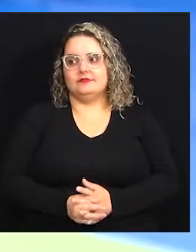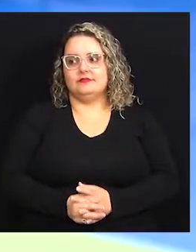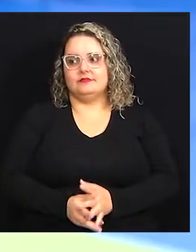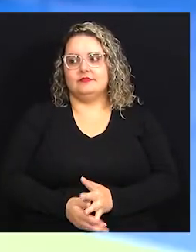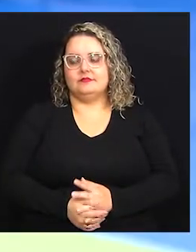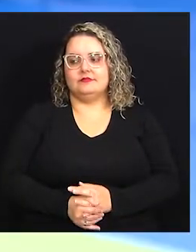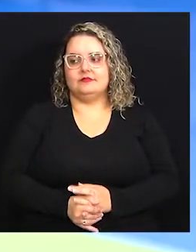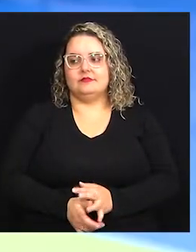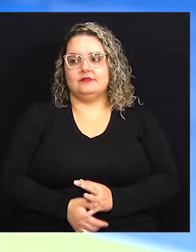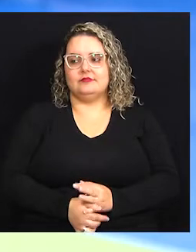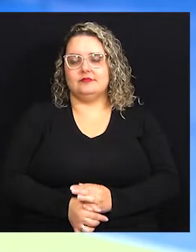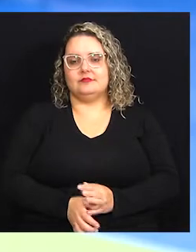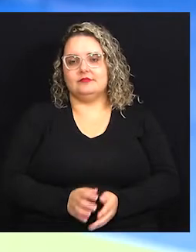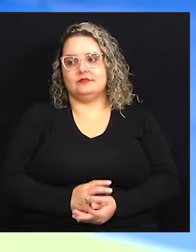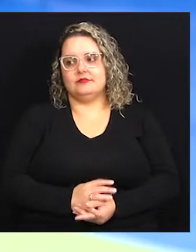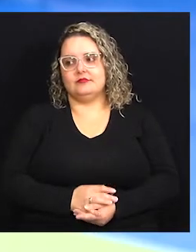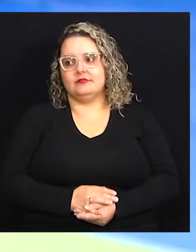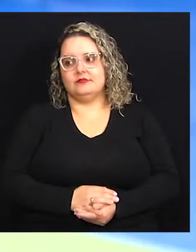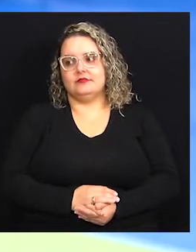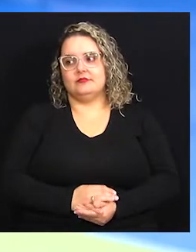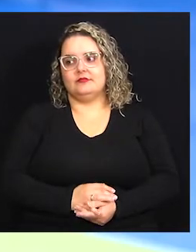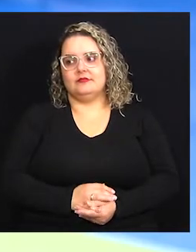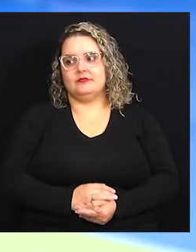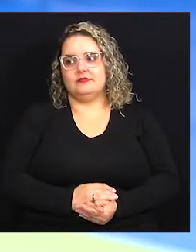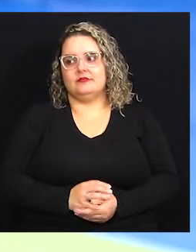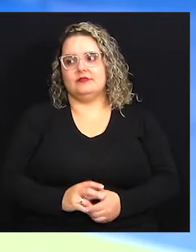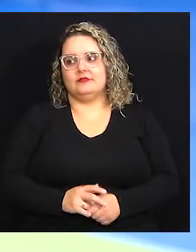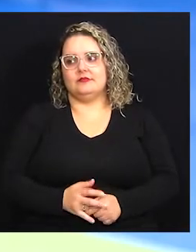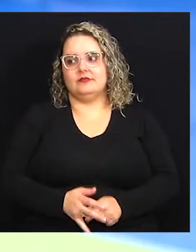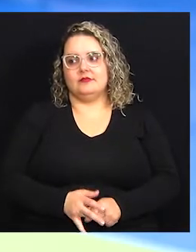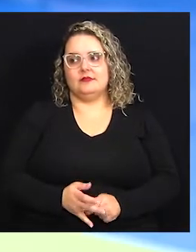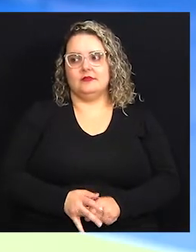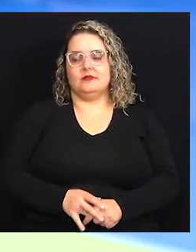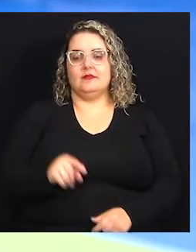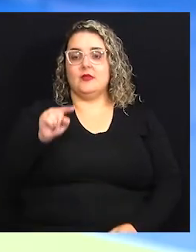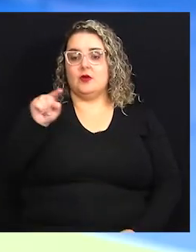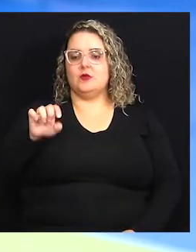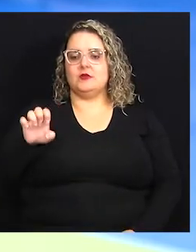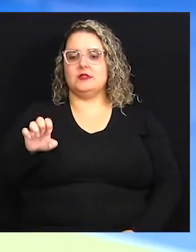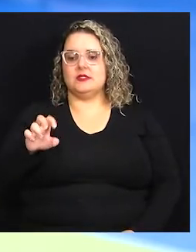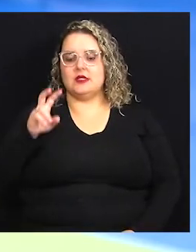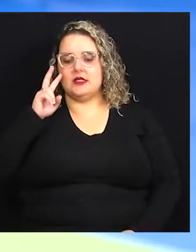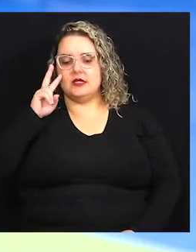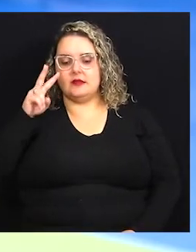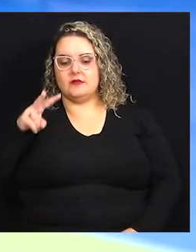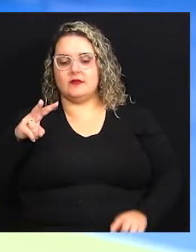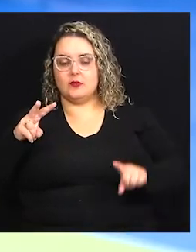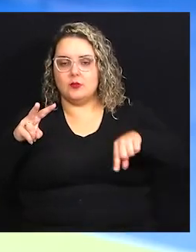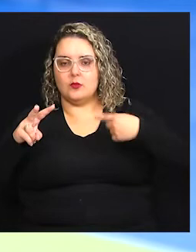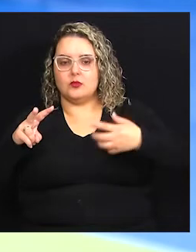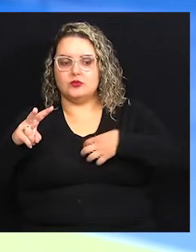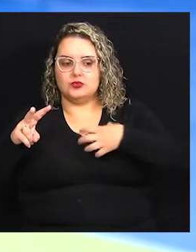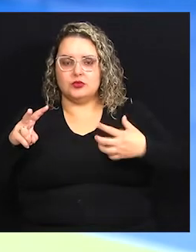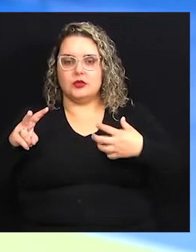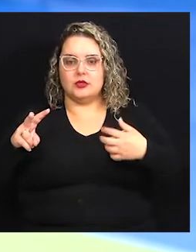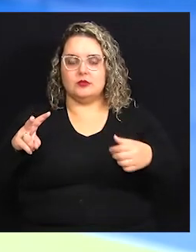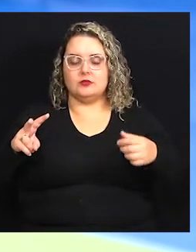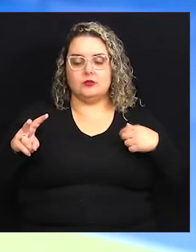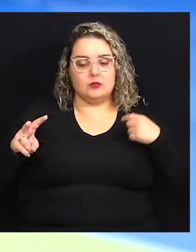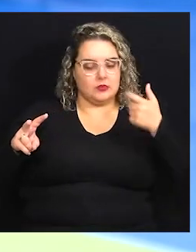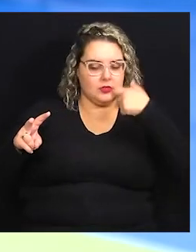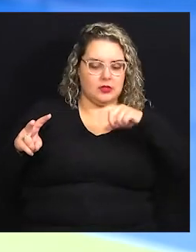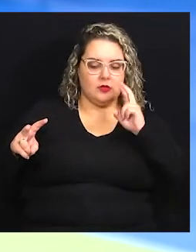O Zé, ele tem vamos dizer assim, um outro tipo de estrela, né? Ele vê uma outra forma da maneira que eu vejo,